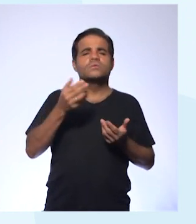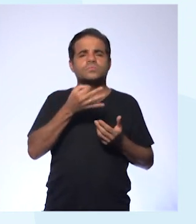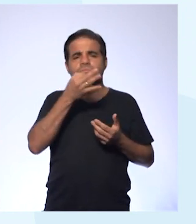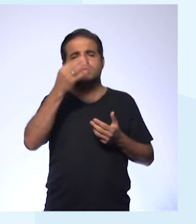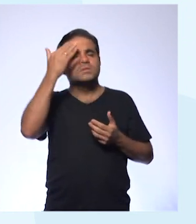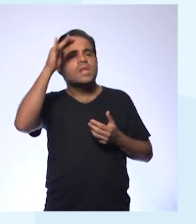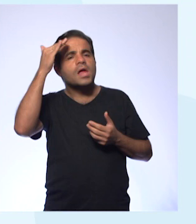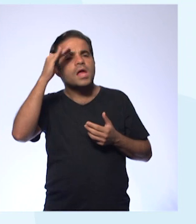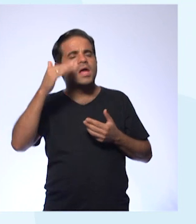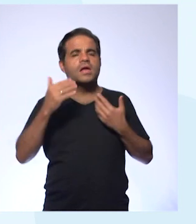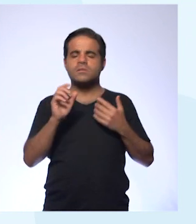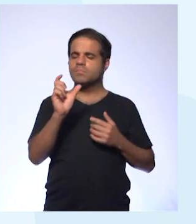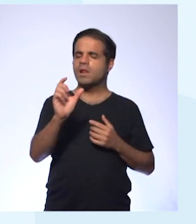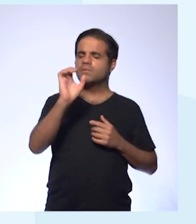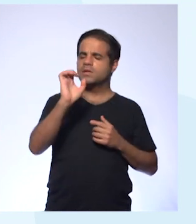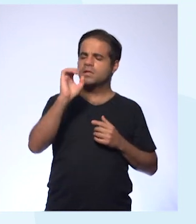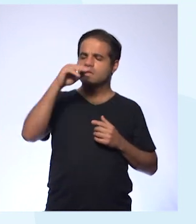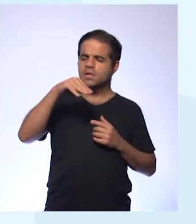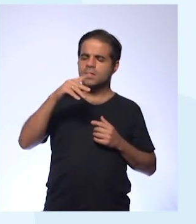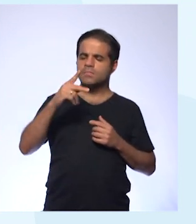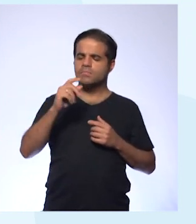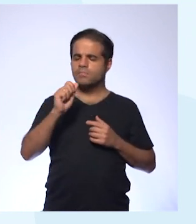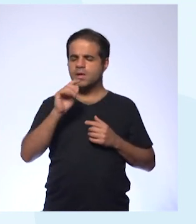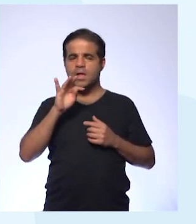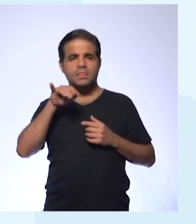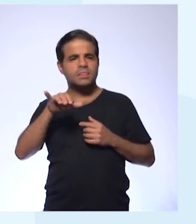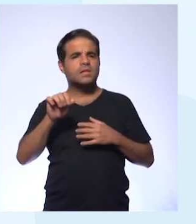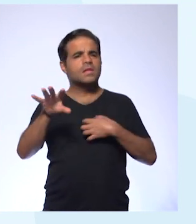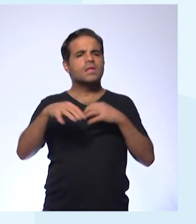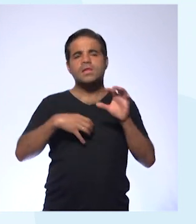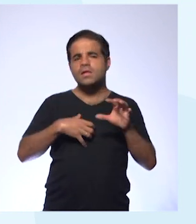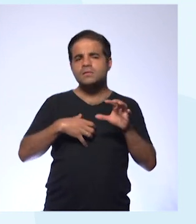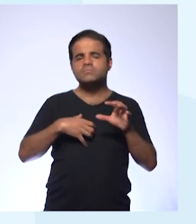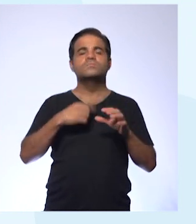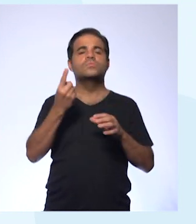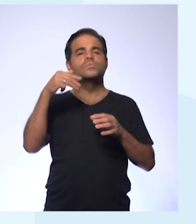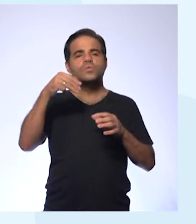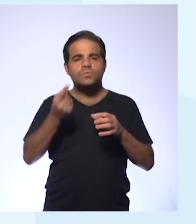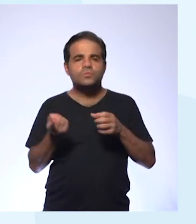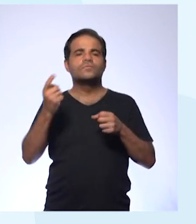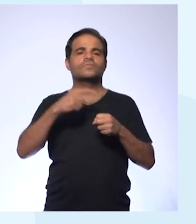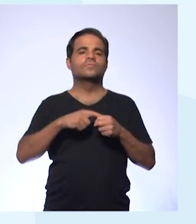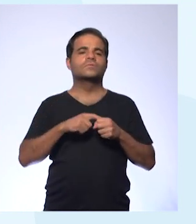vocês entendem pela palavra empatia. Então, 1 minuto e nós já retomamos.